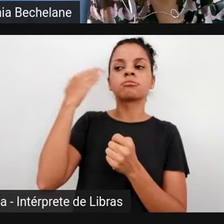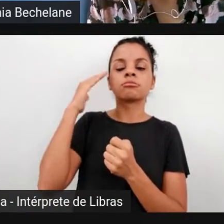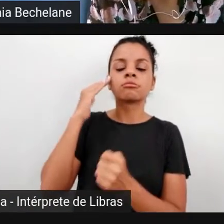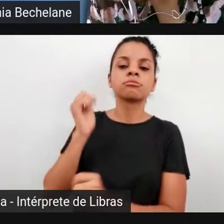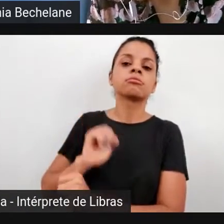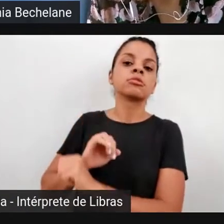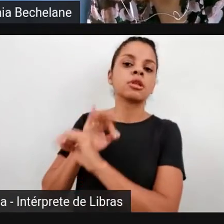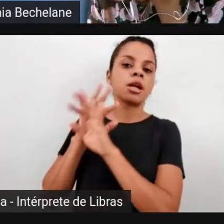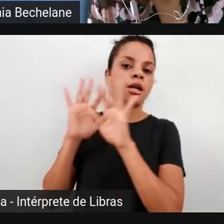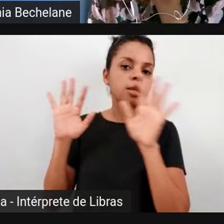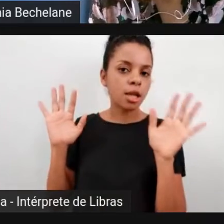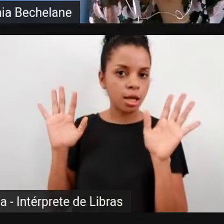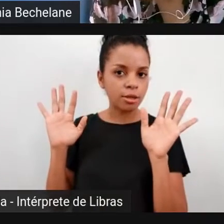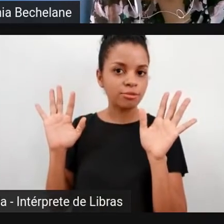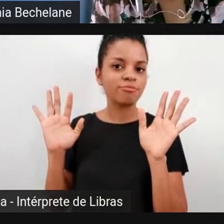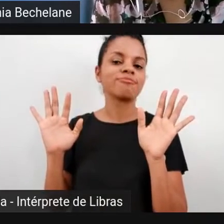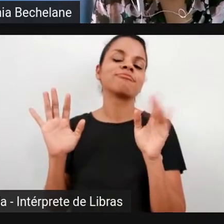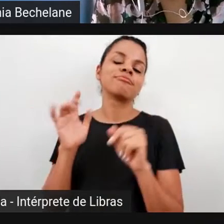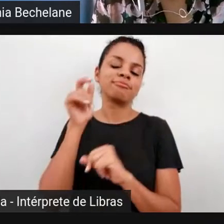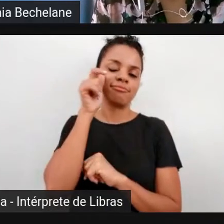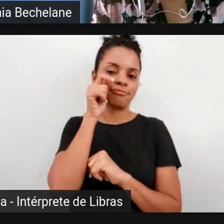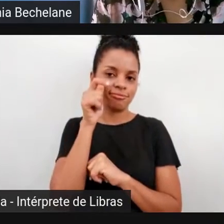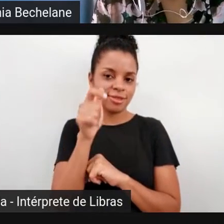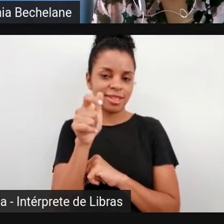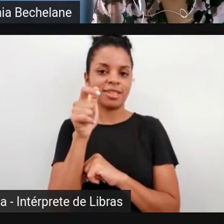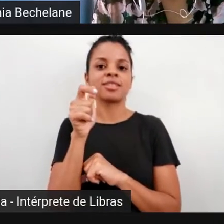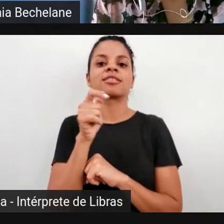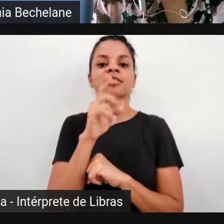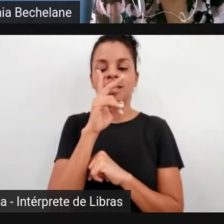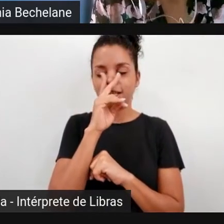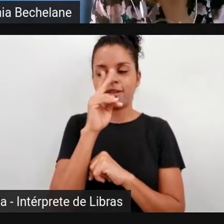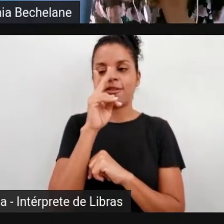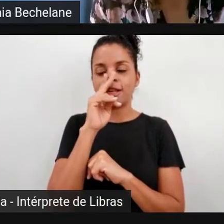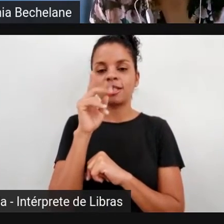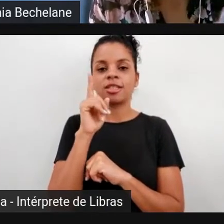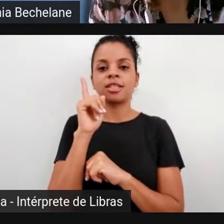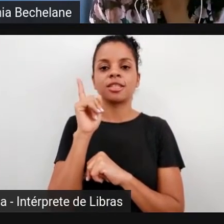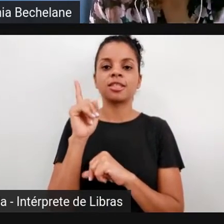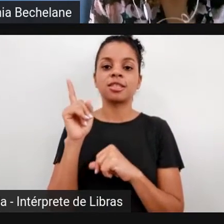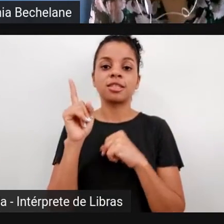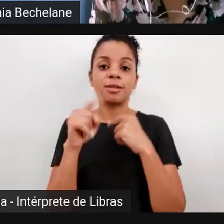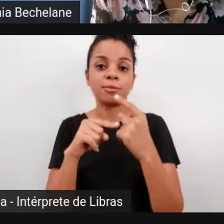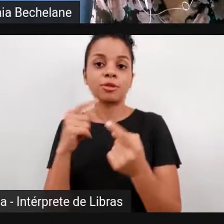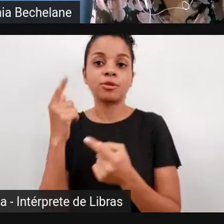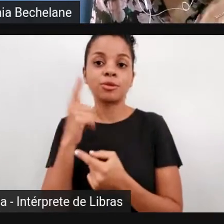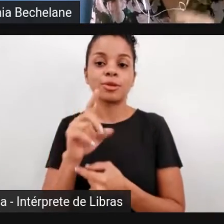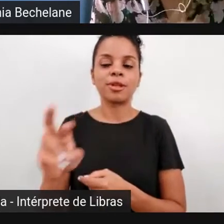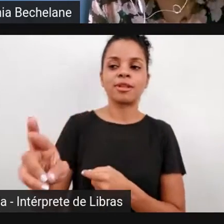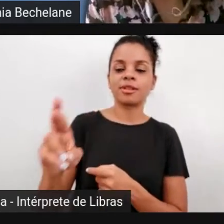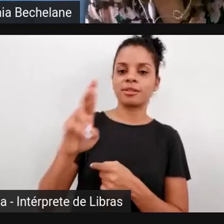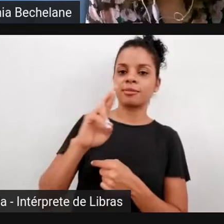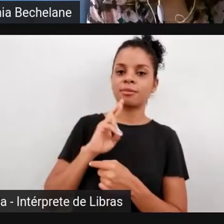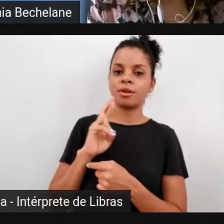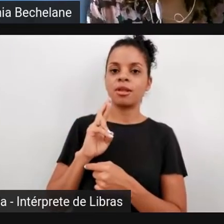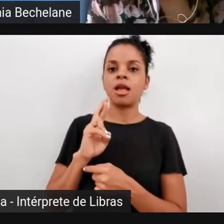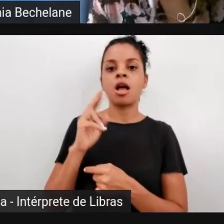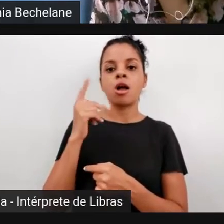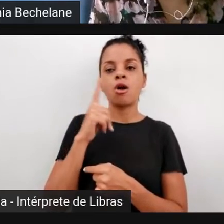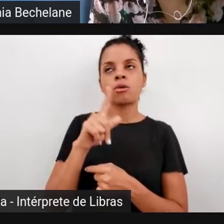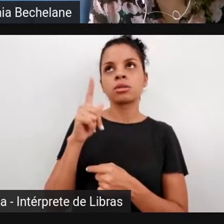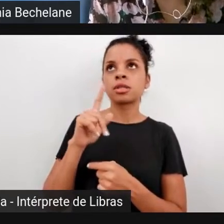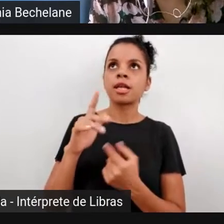É bem interessante, porque eu acho que na devolutiva a gente consegue, não sei se a gente consegue mensurar, mas pelo